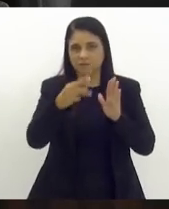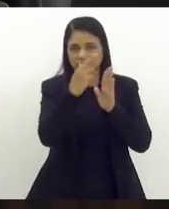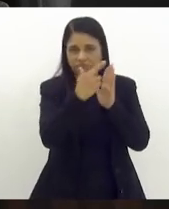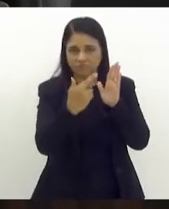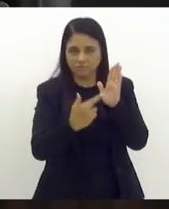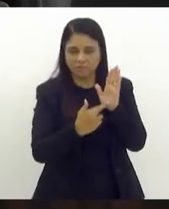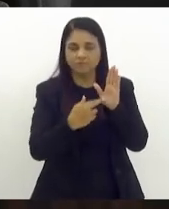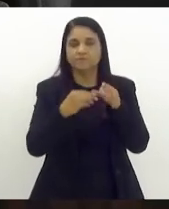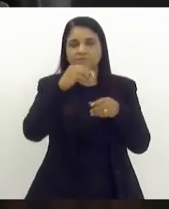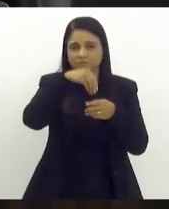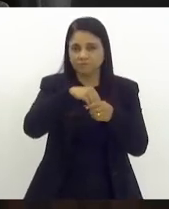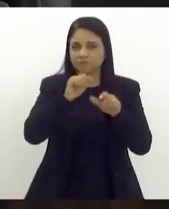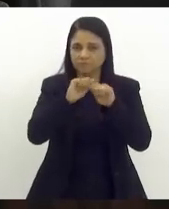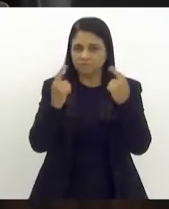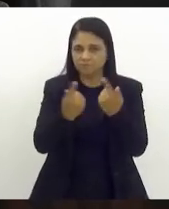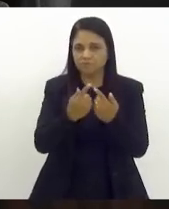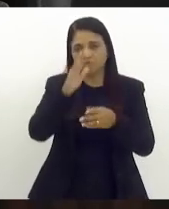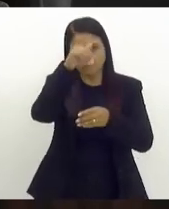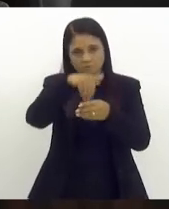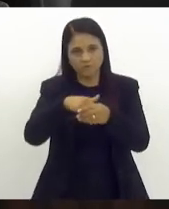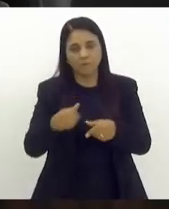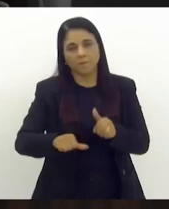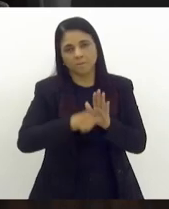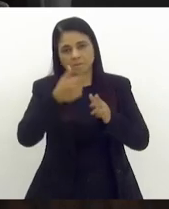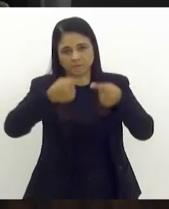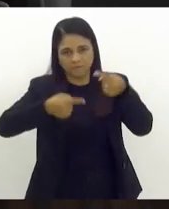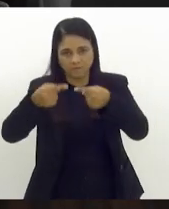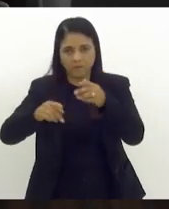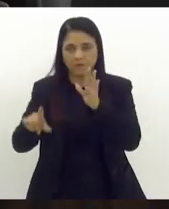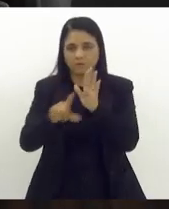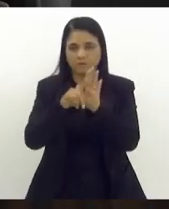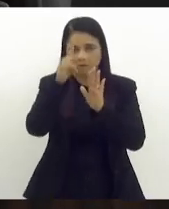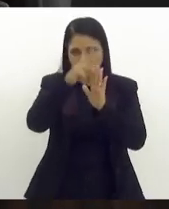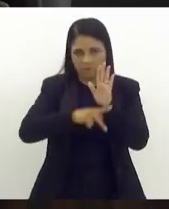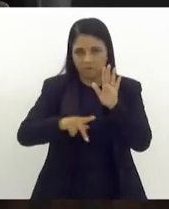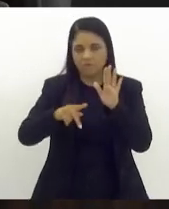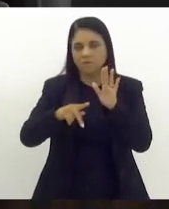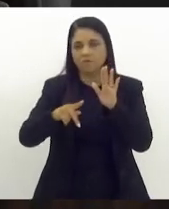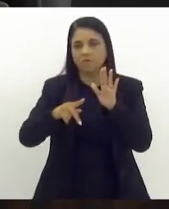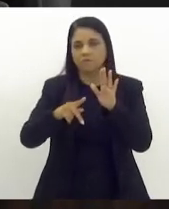tramitação ordinária, em votação e primeira discussão, projeto de lei número